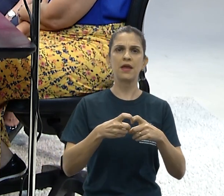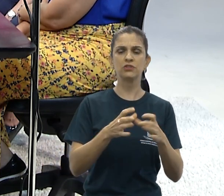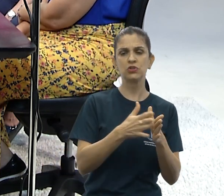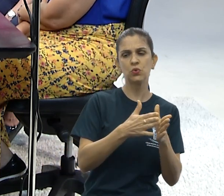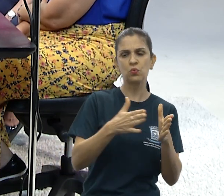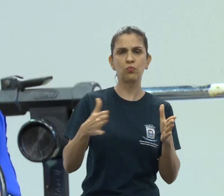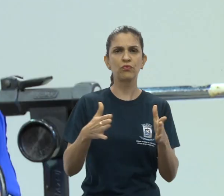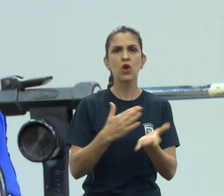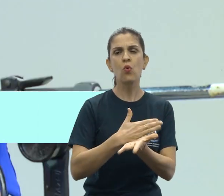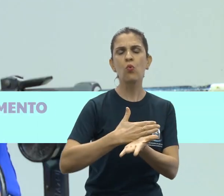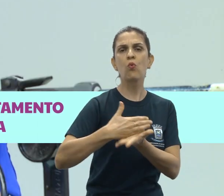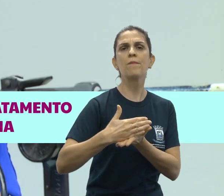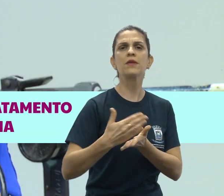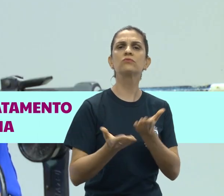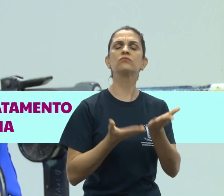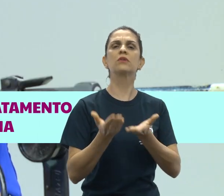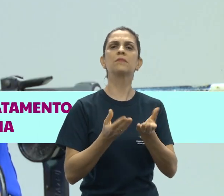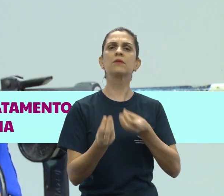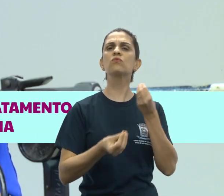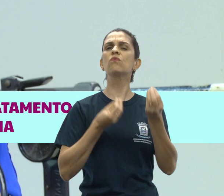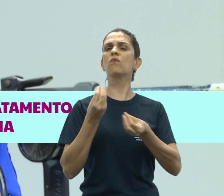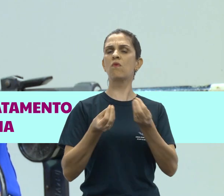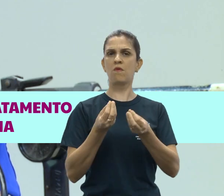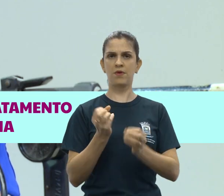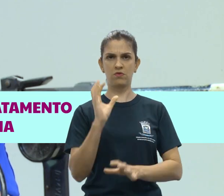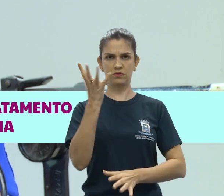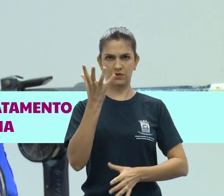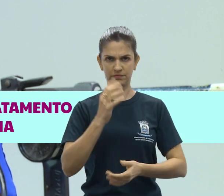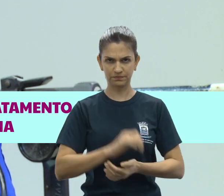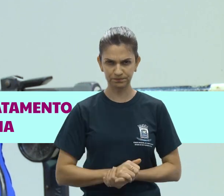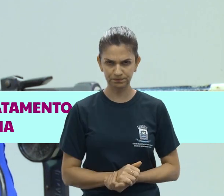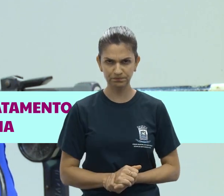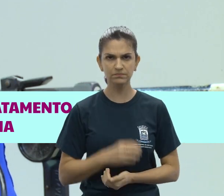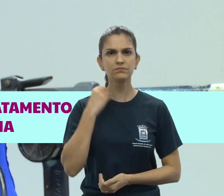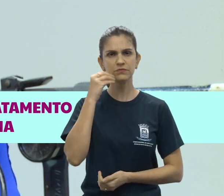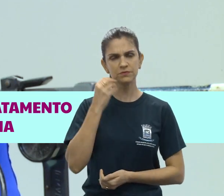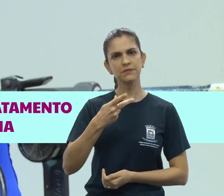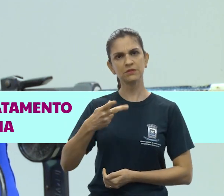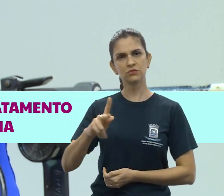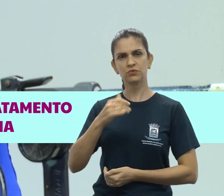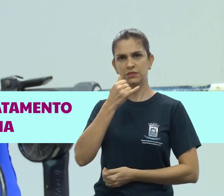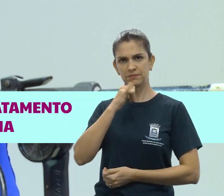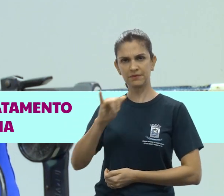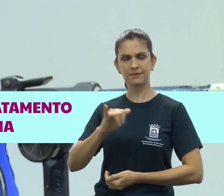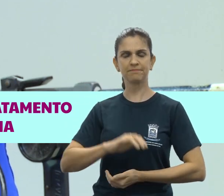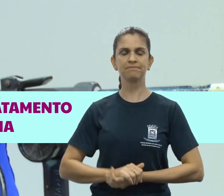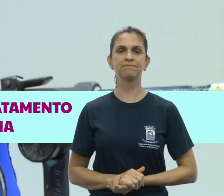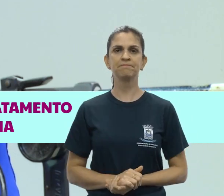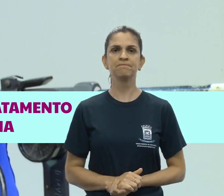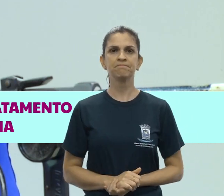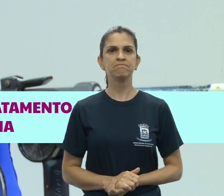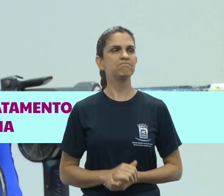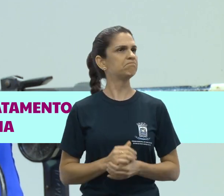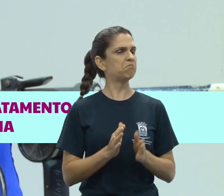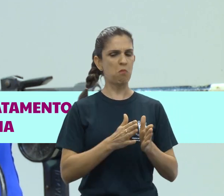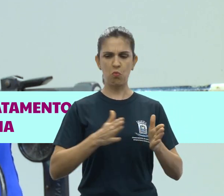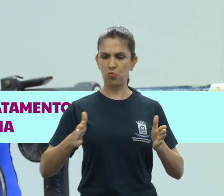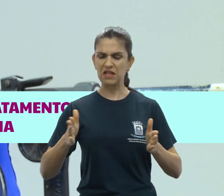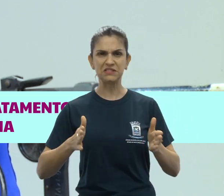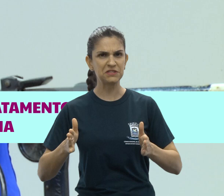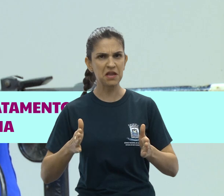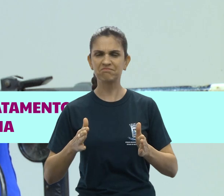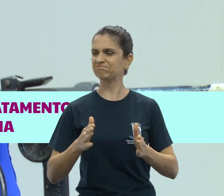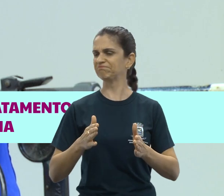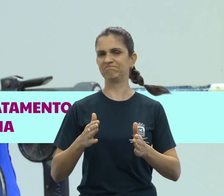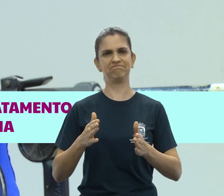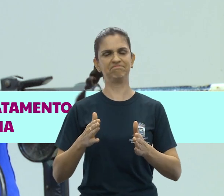esses 60 dias que a lei prescreve? Como é que foi na tua experiência? Não respeitou, não teve como, né?